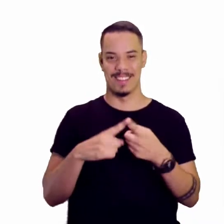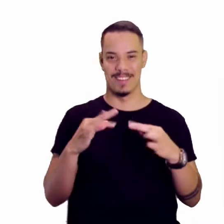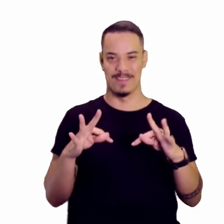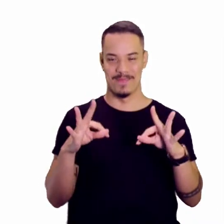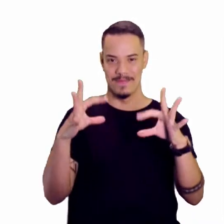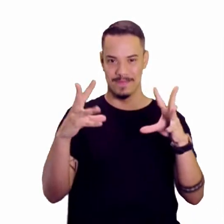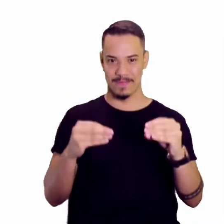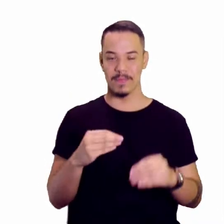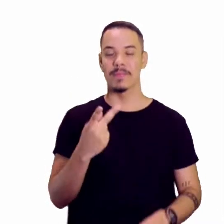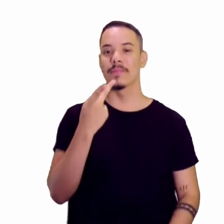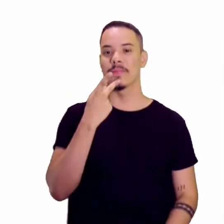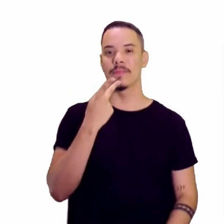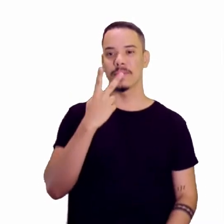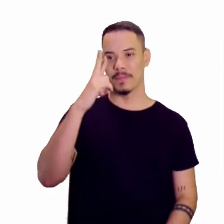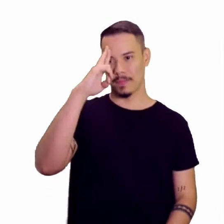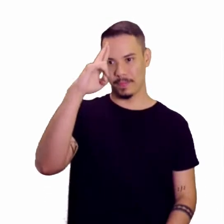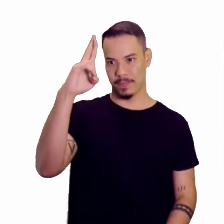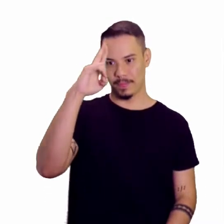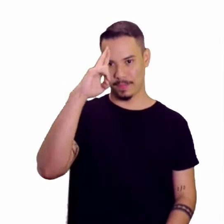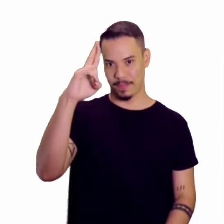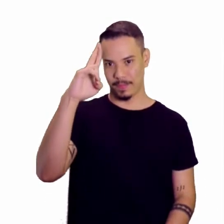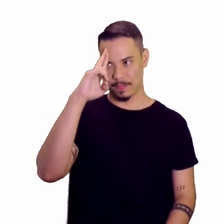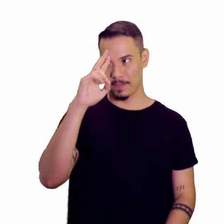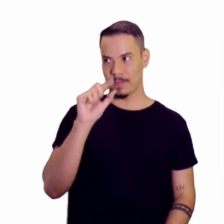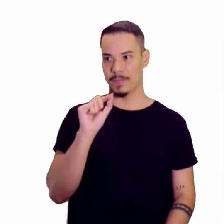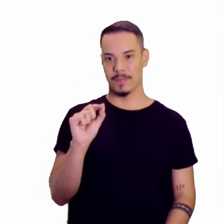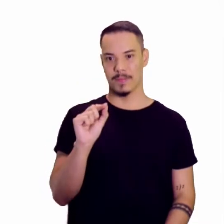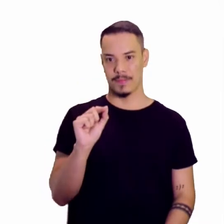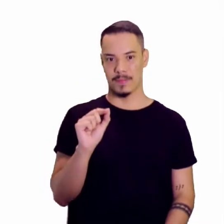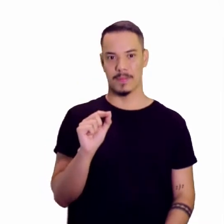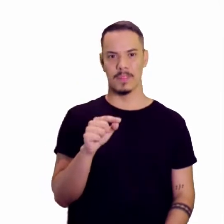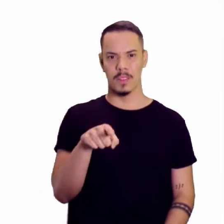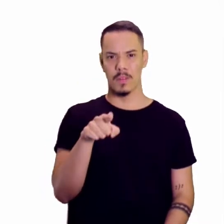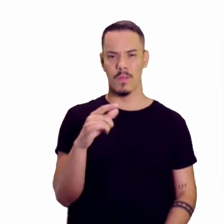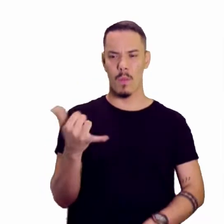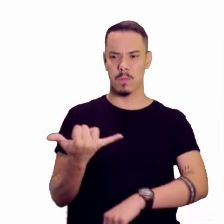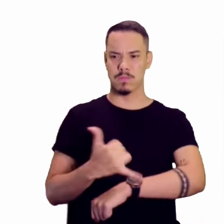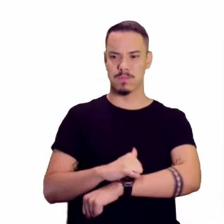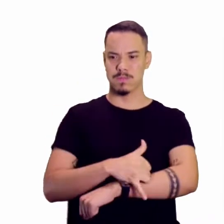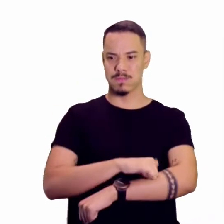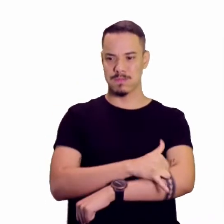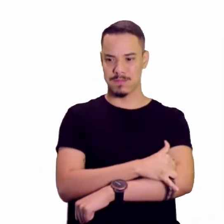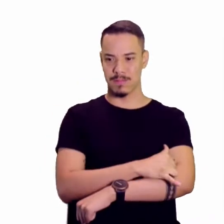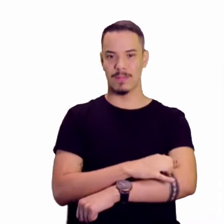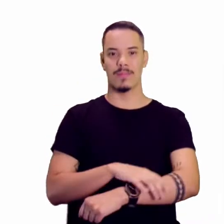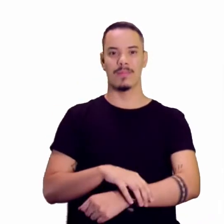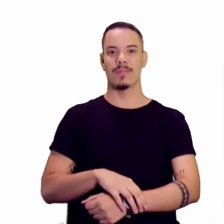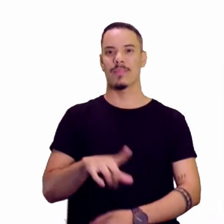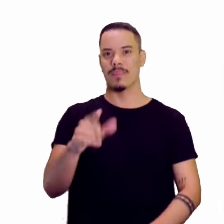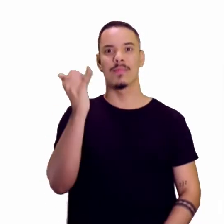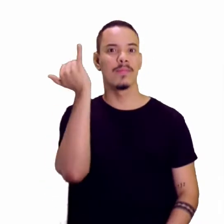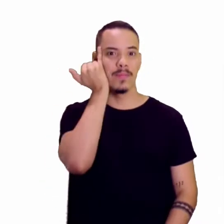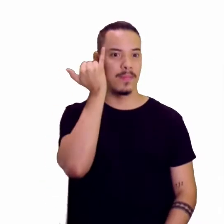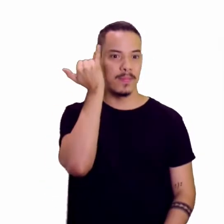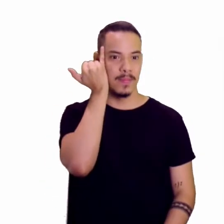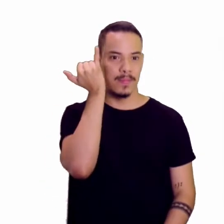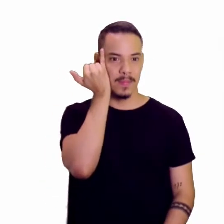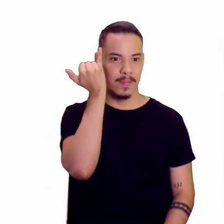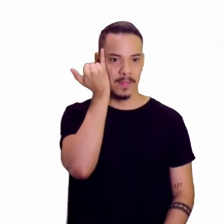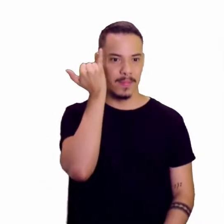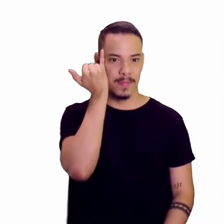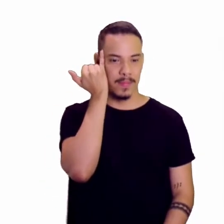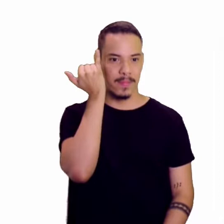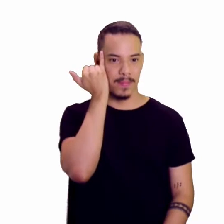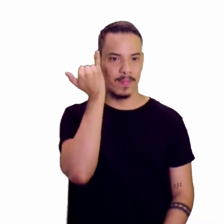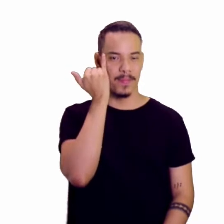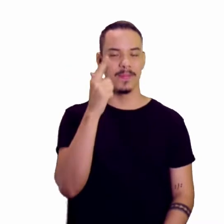ele falando pro dono dele, né? Ele diz assim, ó, você está muito gordo. E realmente o Garfield, ele é preguiçoso, né? E é gordo, é um